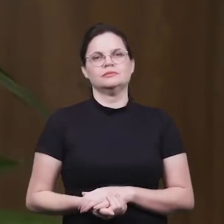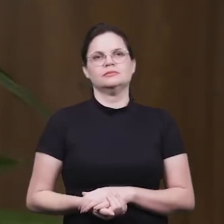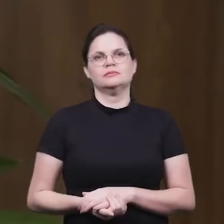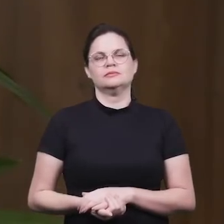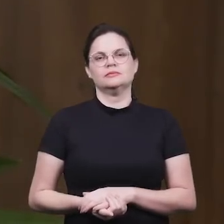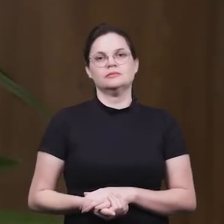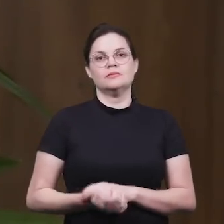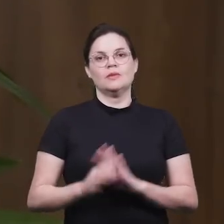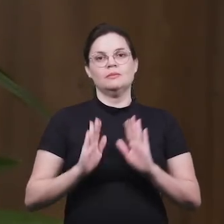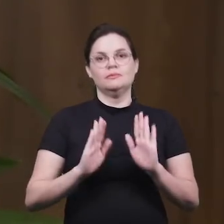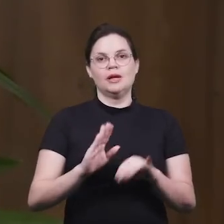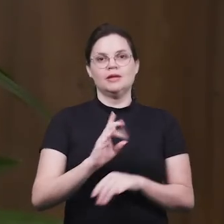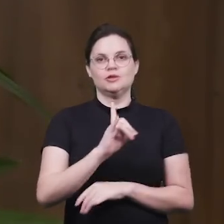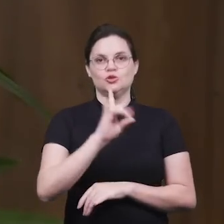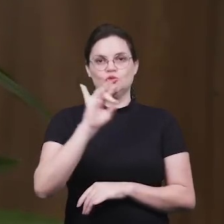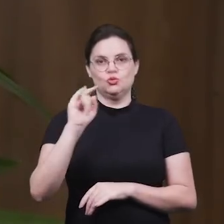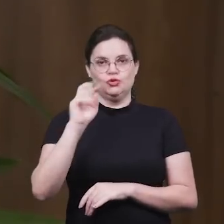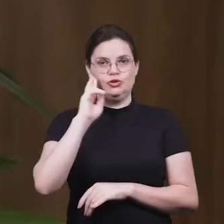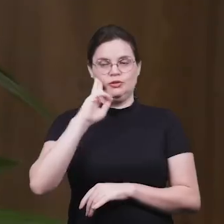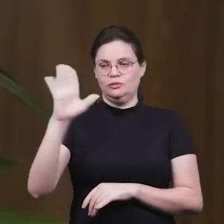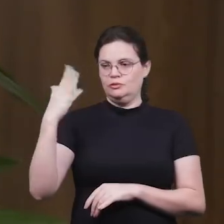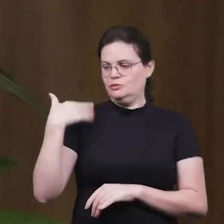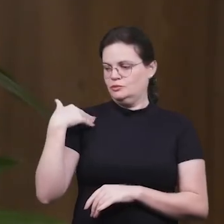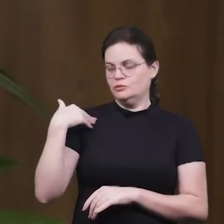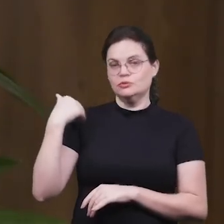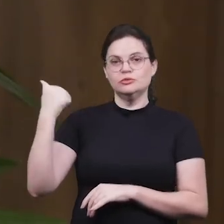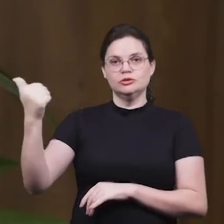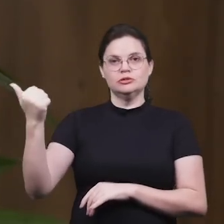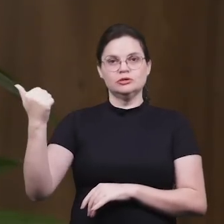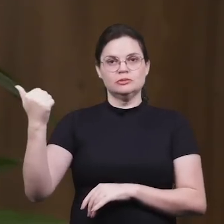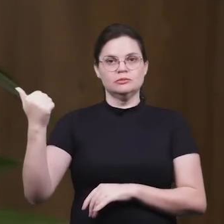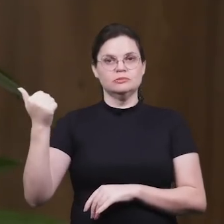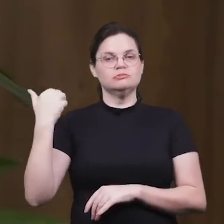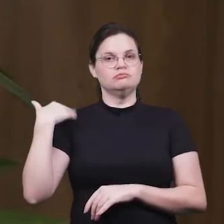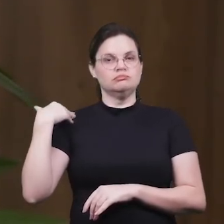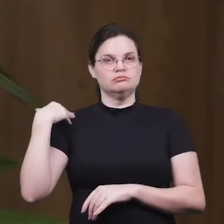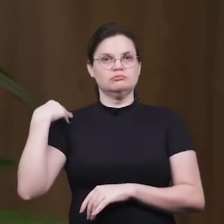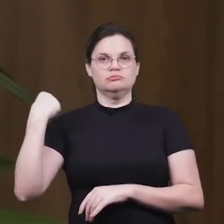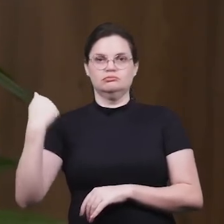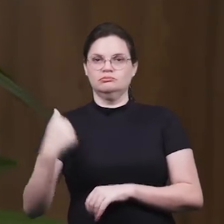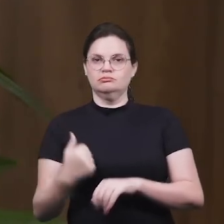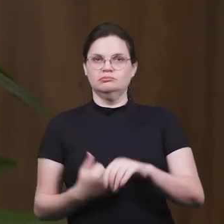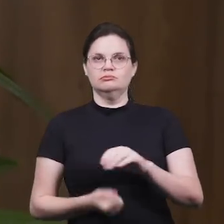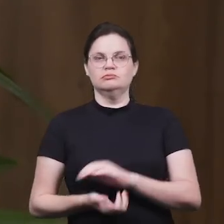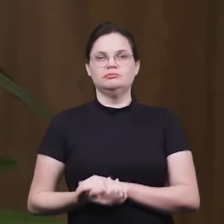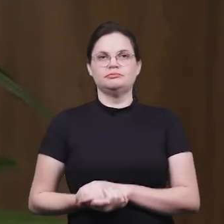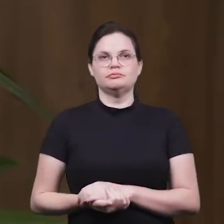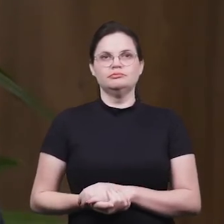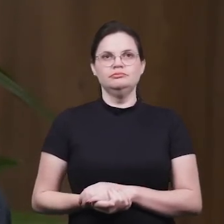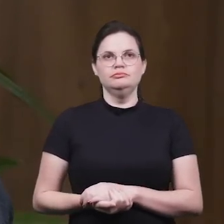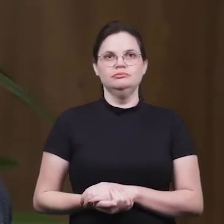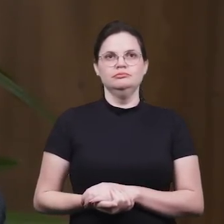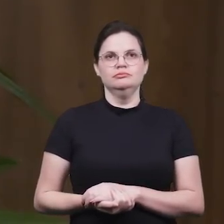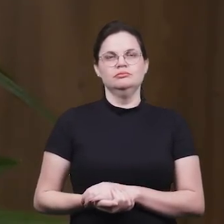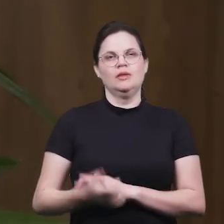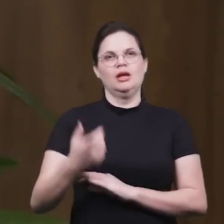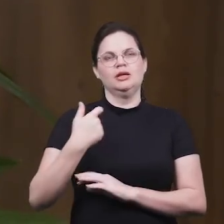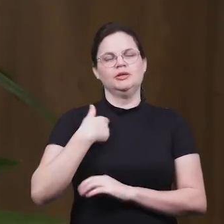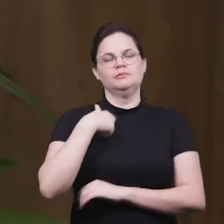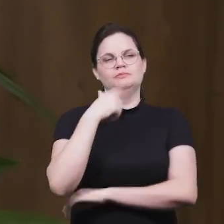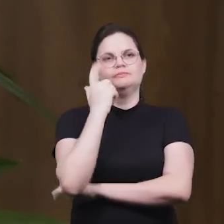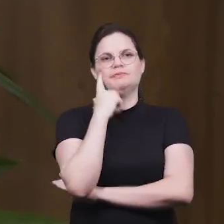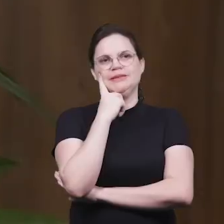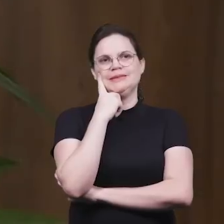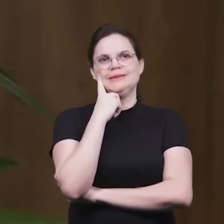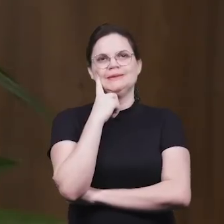o chamado do Senhor, que o Senhor estava nos chamando, no primeiro momento eu até pensei